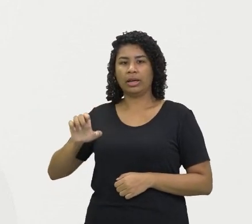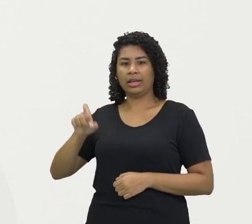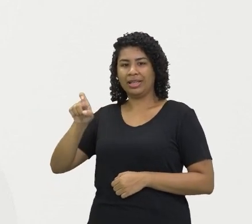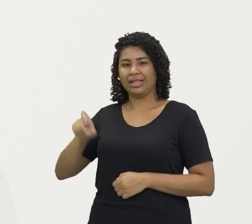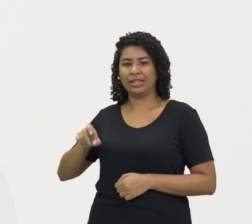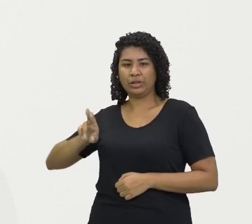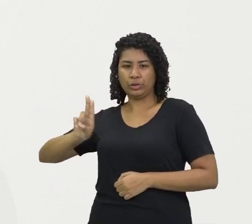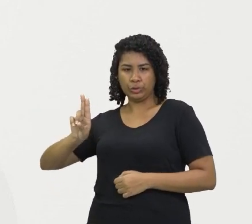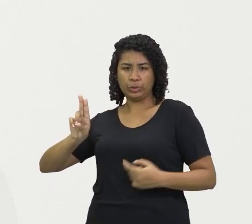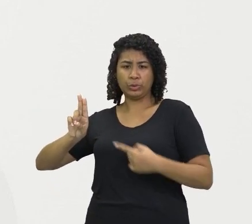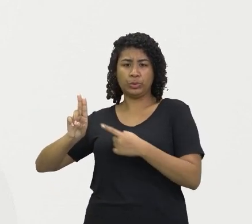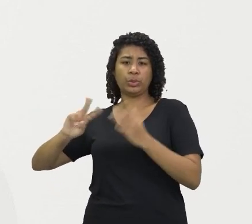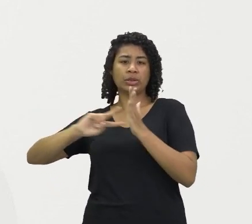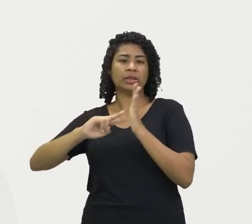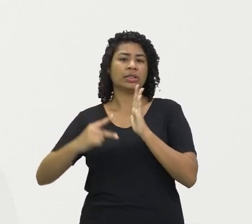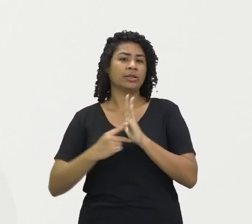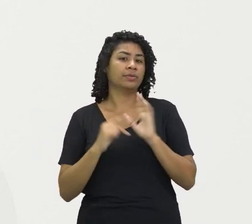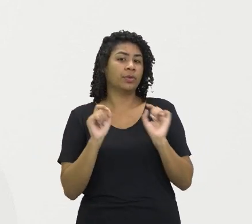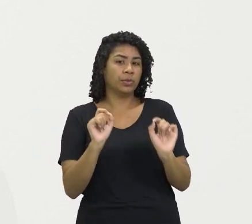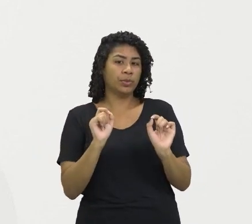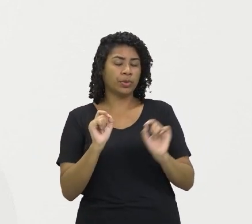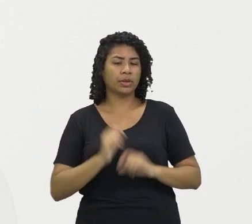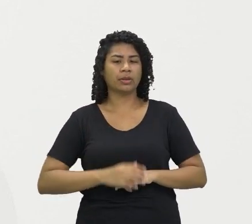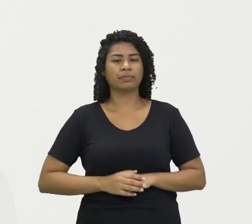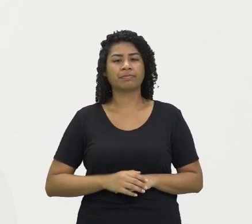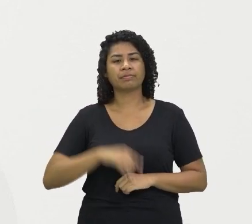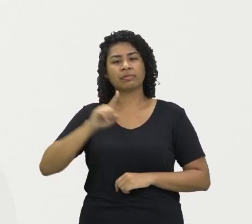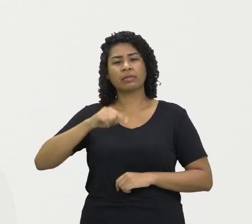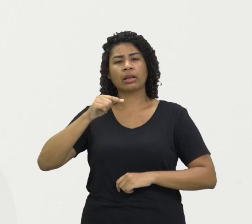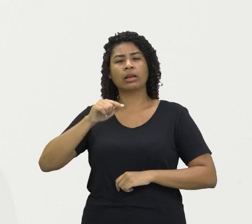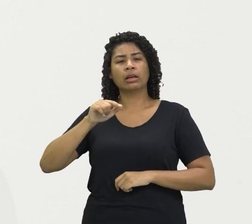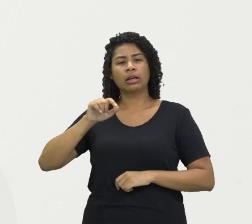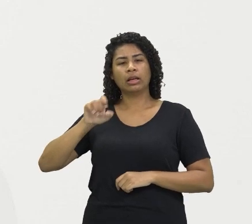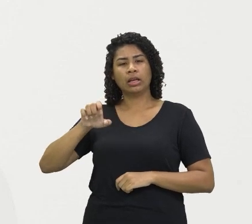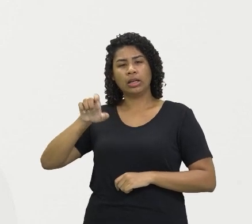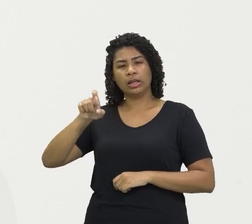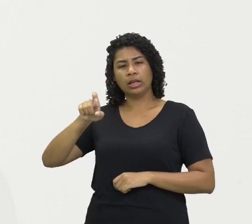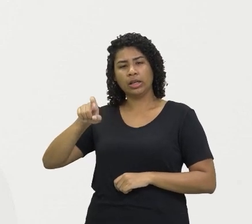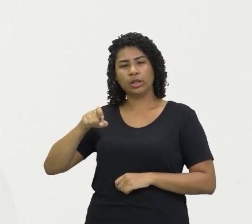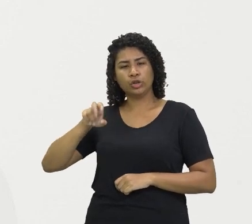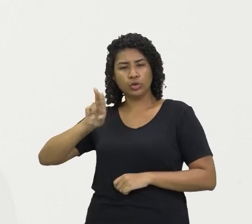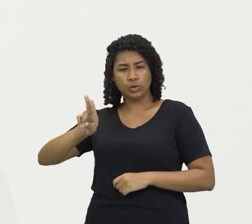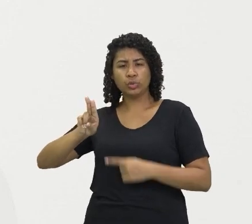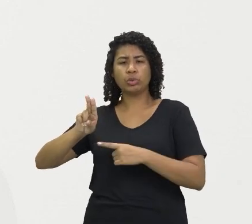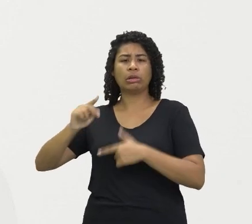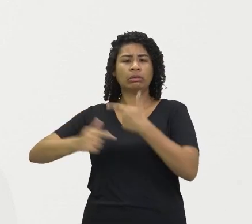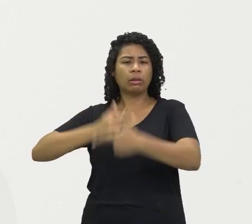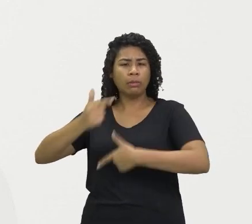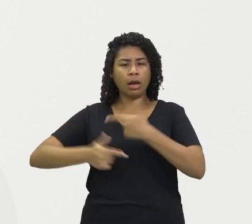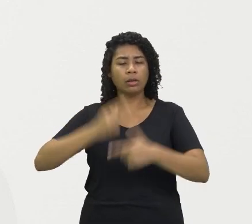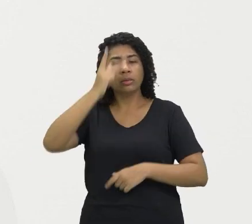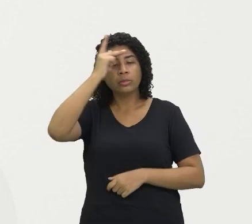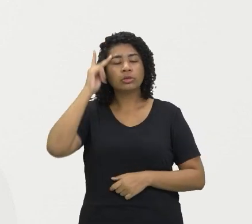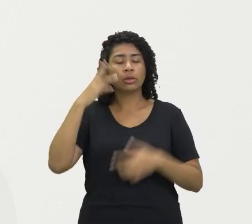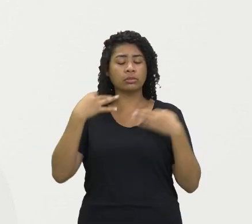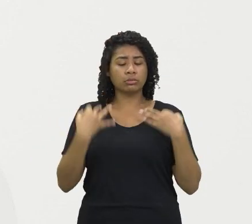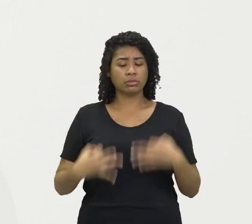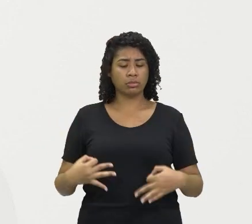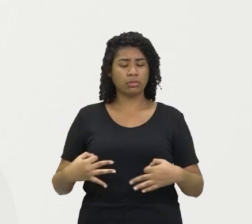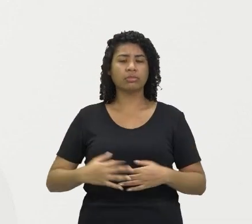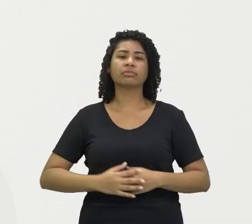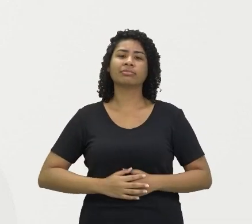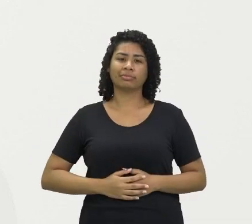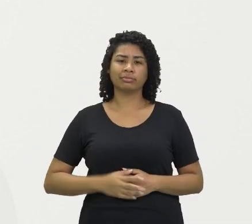corretamente, ou seja, é um orixá que trabalha, que prestigia quem é uma pessoa honesta, quem faz